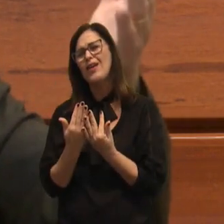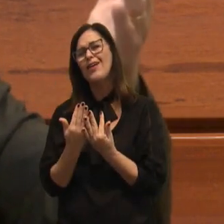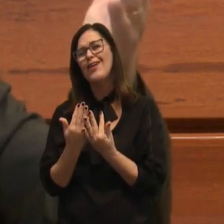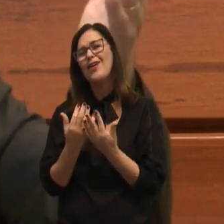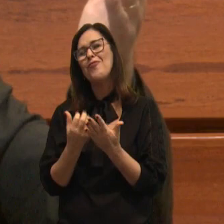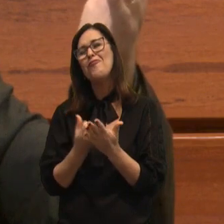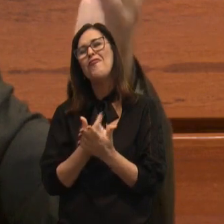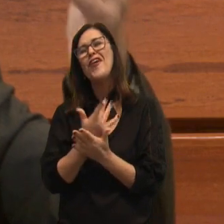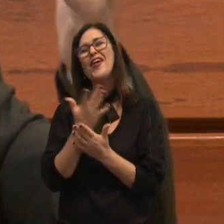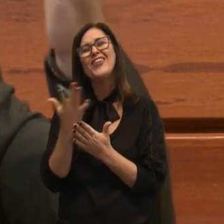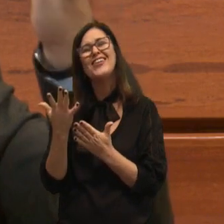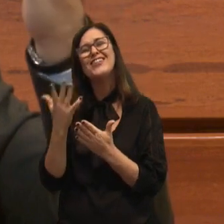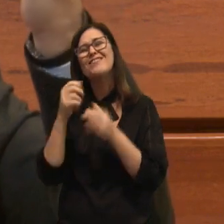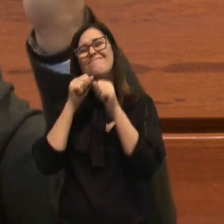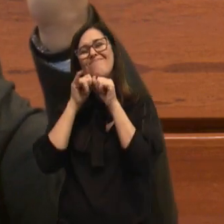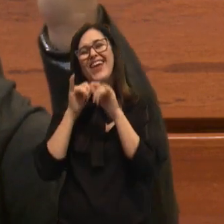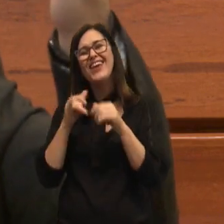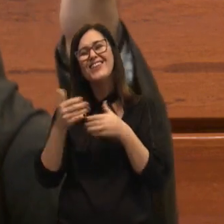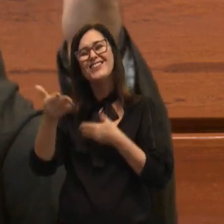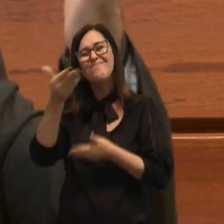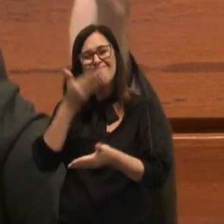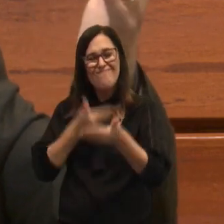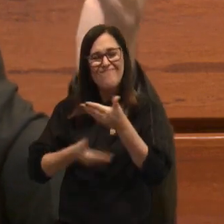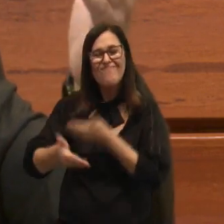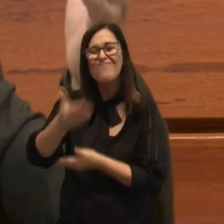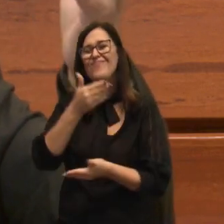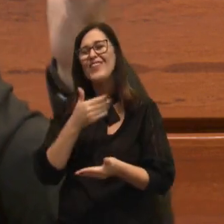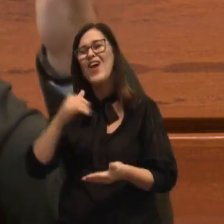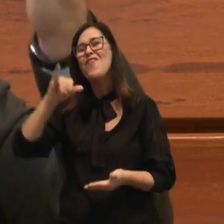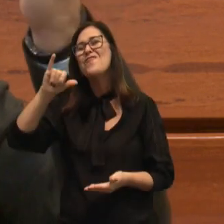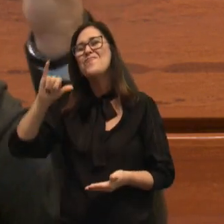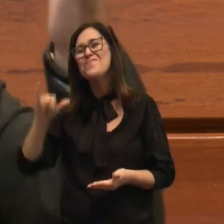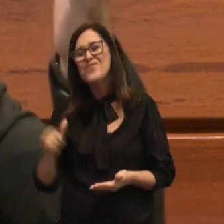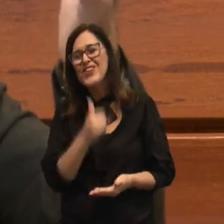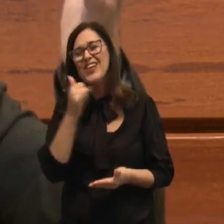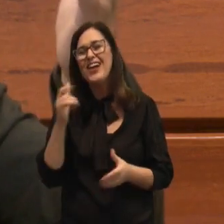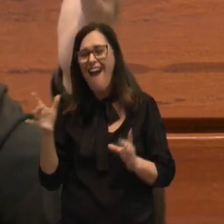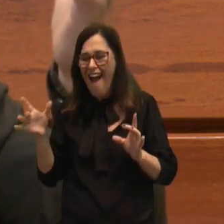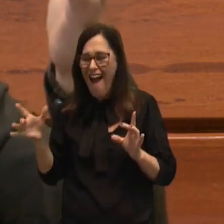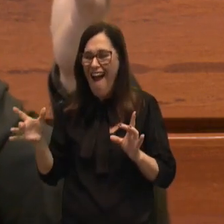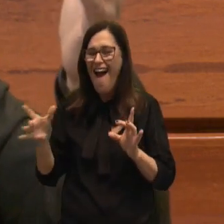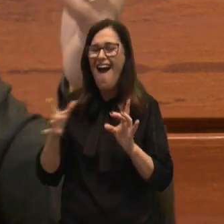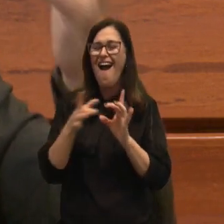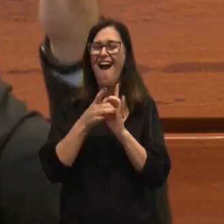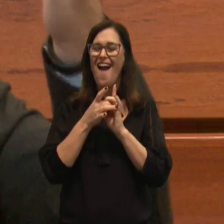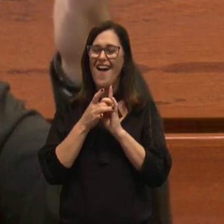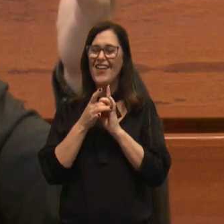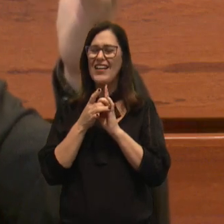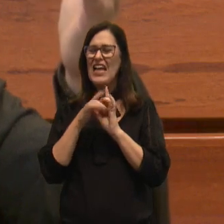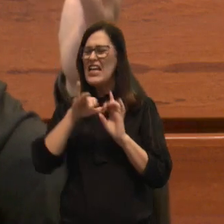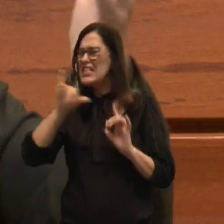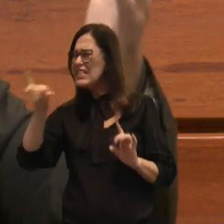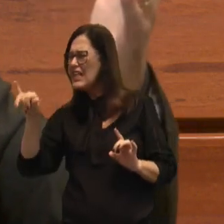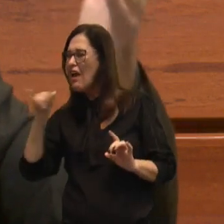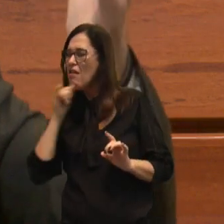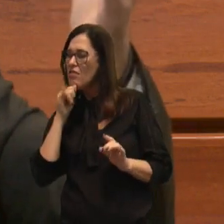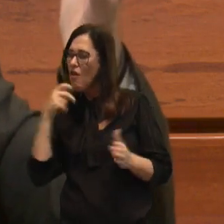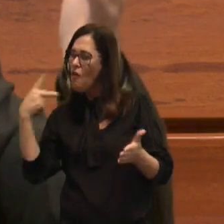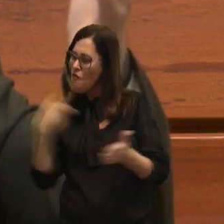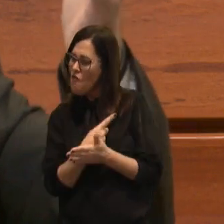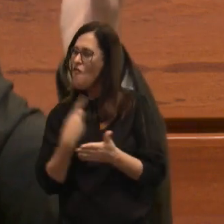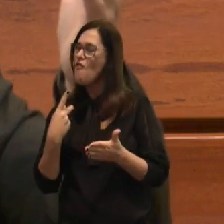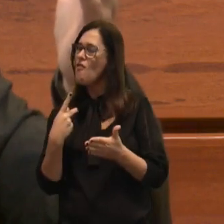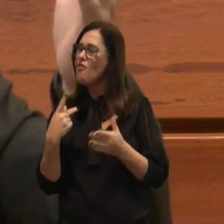bênçãos compartilhadas, quantas, Deus, oportunidades de reconciliação. E se ainda não aconteceu, que